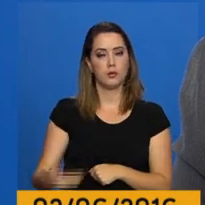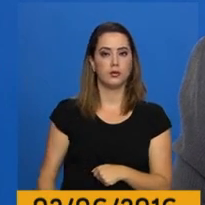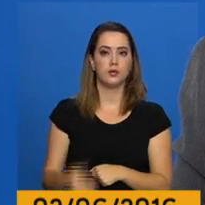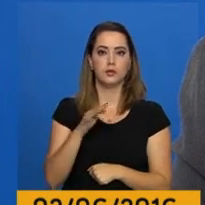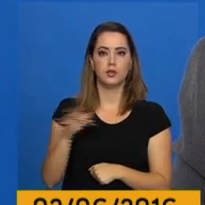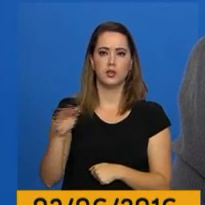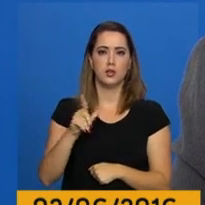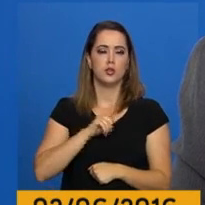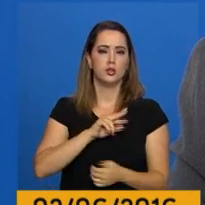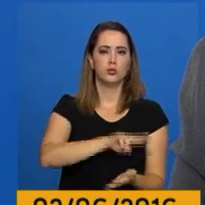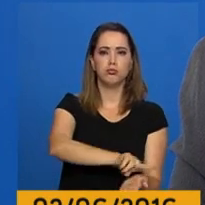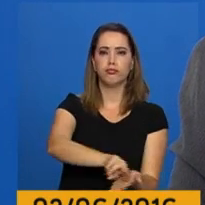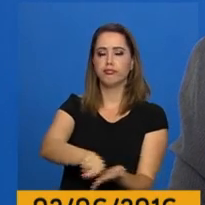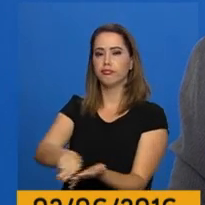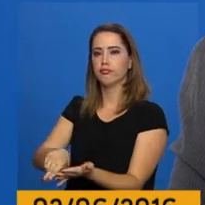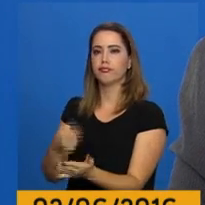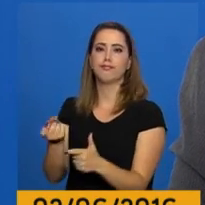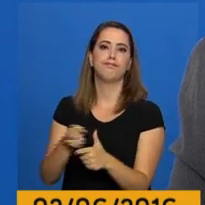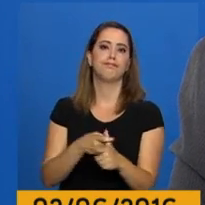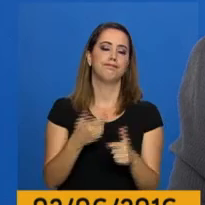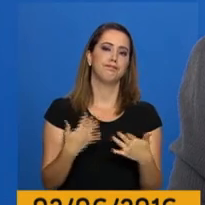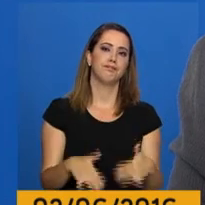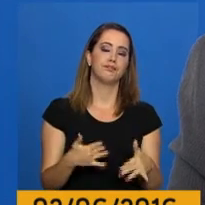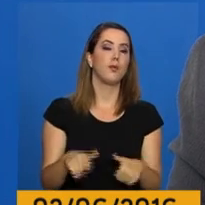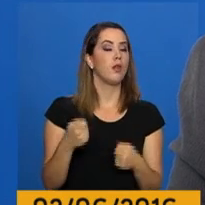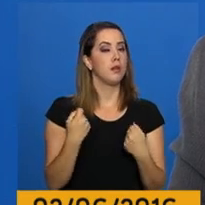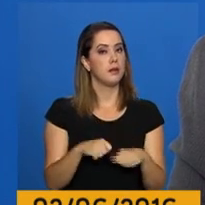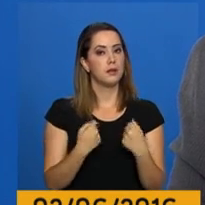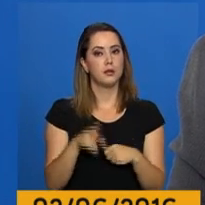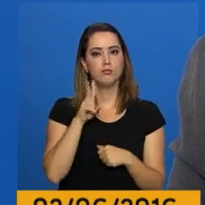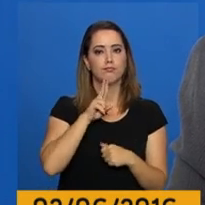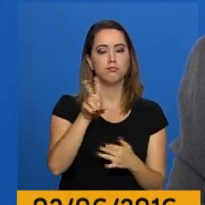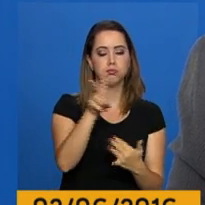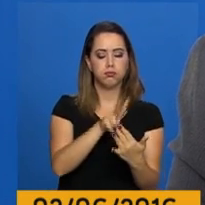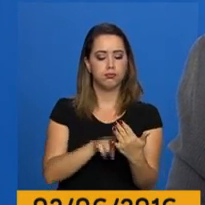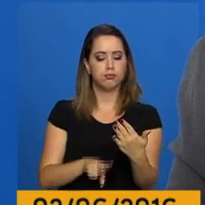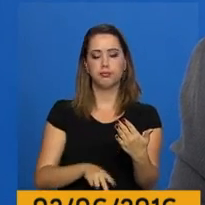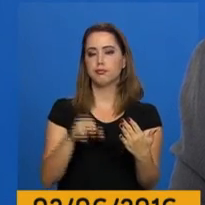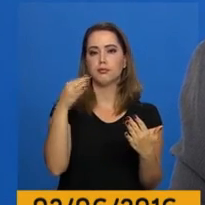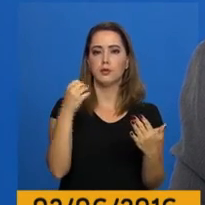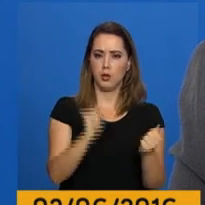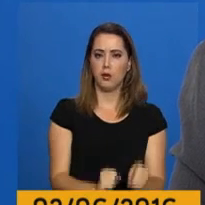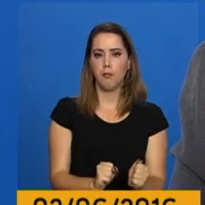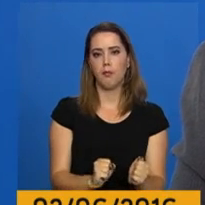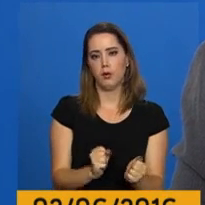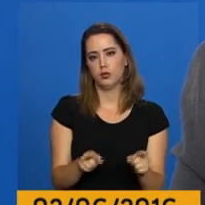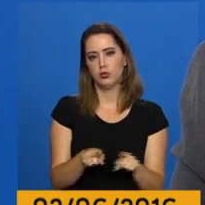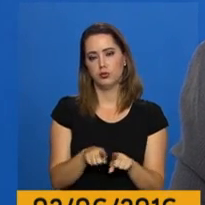uma série de outras despesas, né, que estão sendo também analisadas e que podem ser